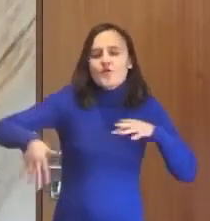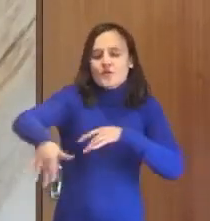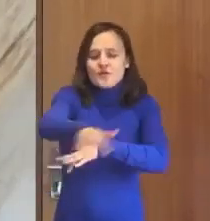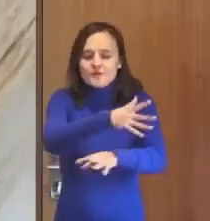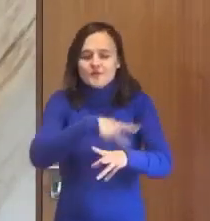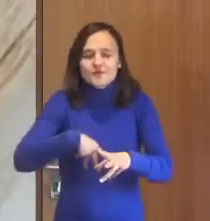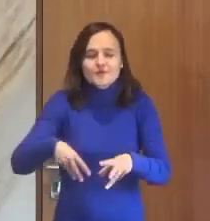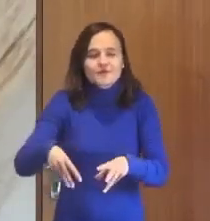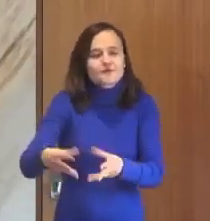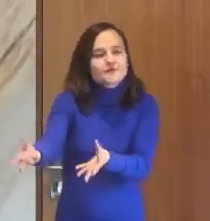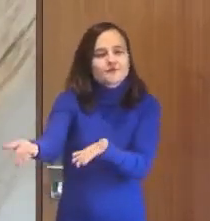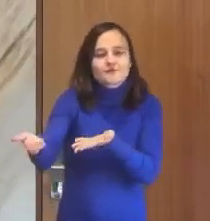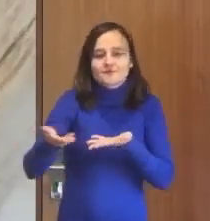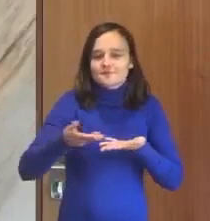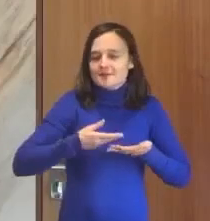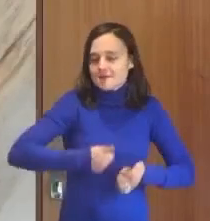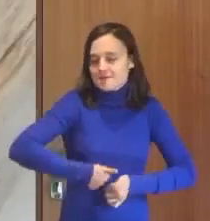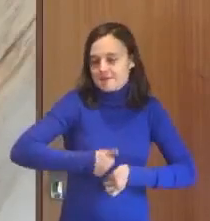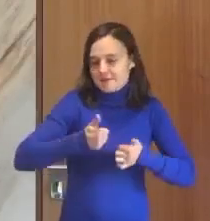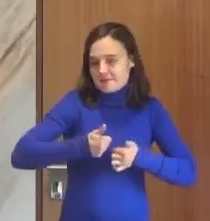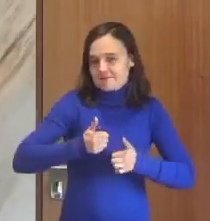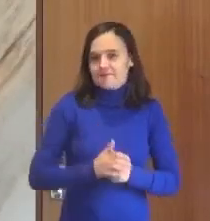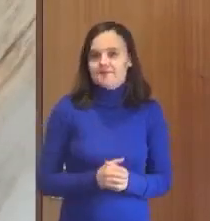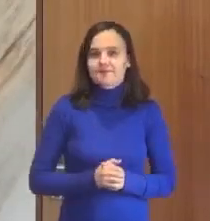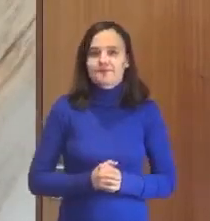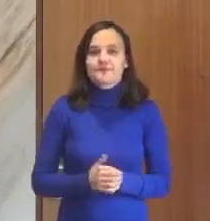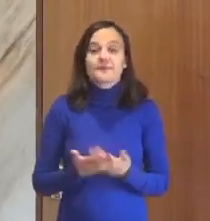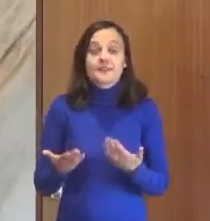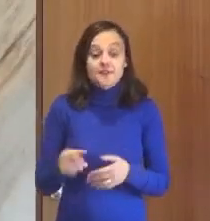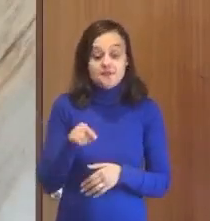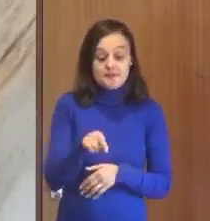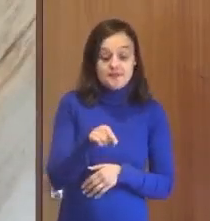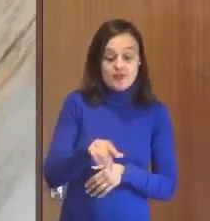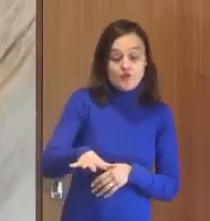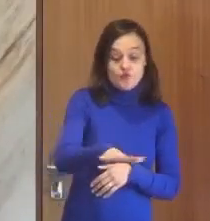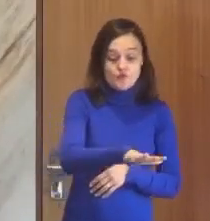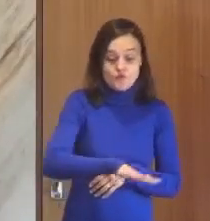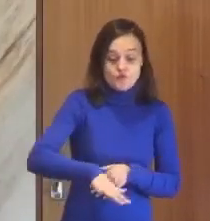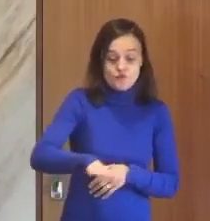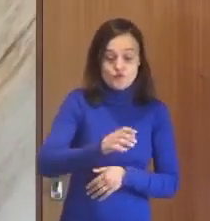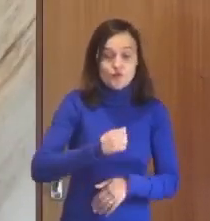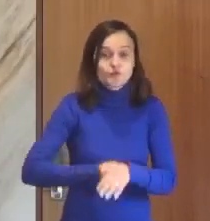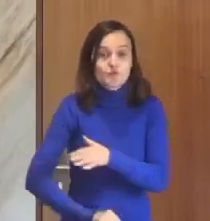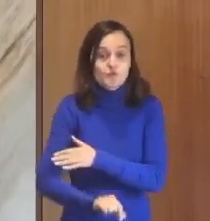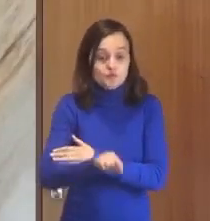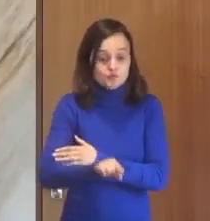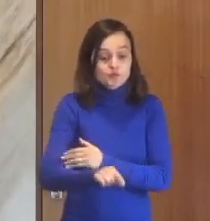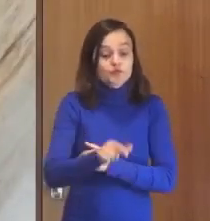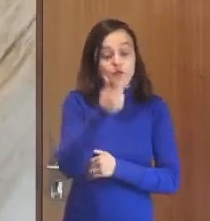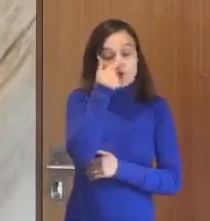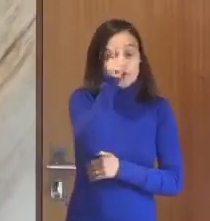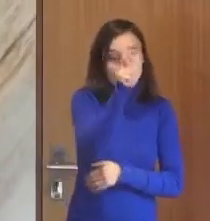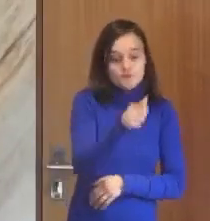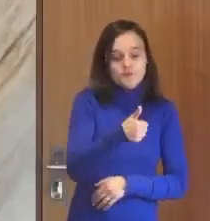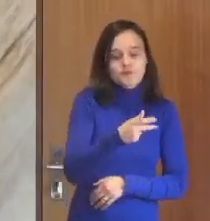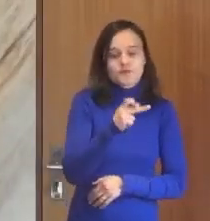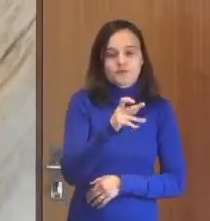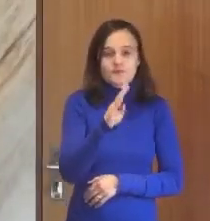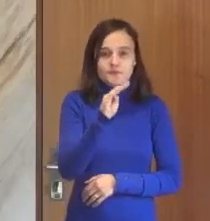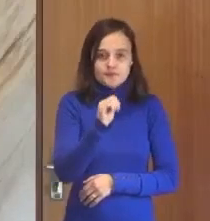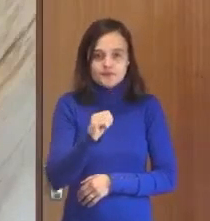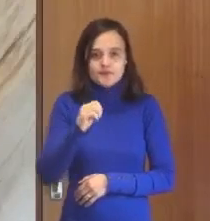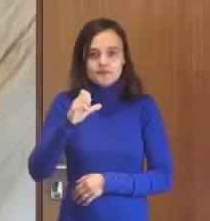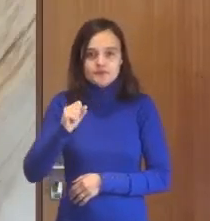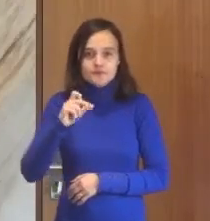certeza vos acolherá muito bem. Ora, é neste local que nasce Brás Garcia de Mascarenhas.